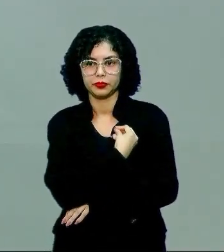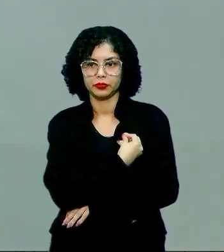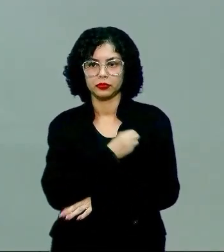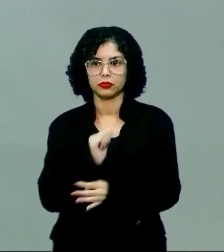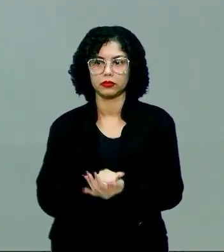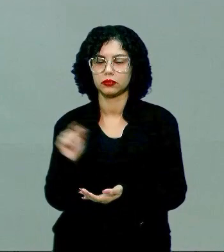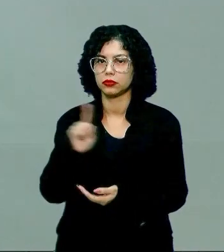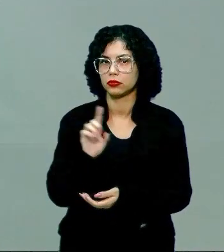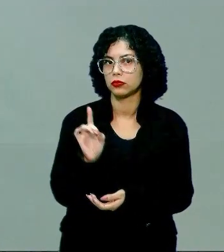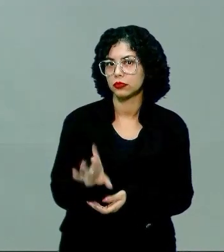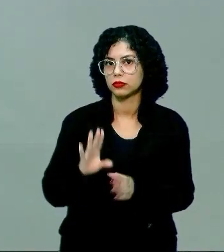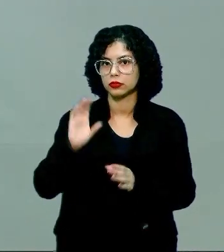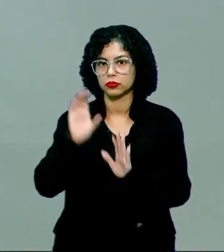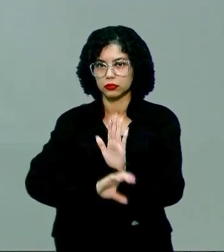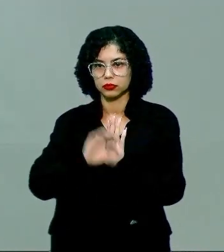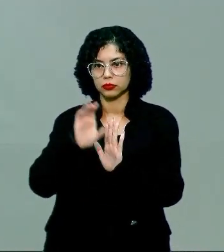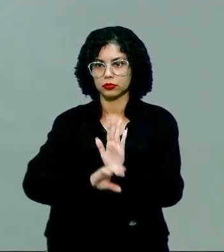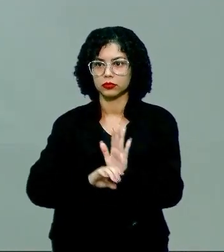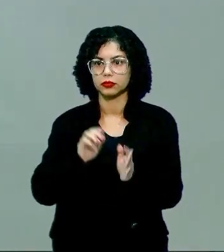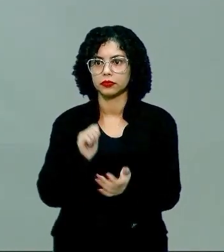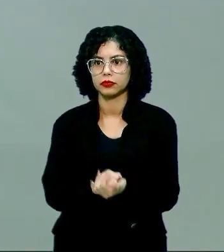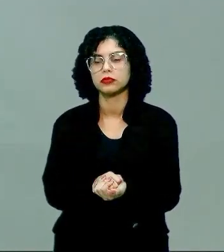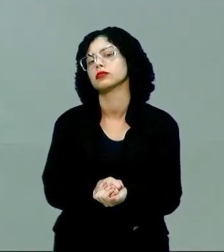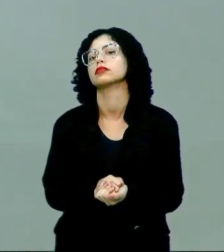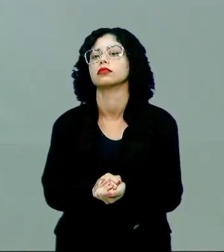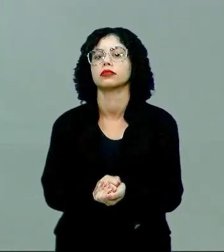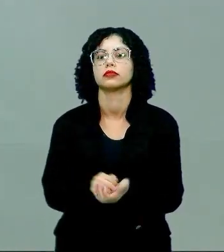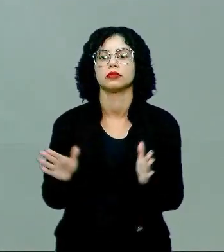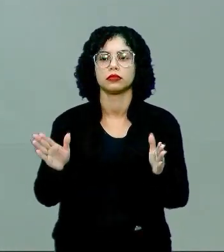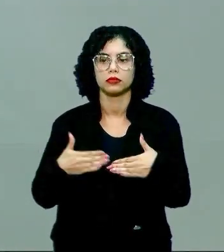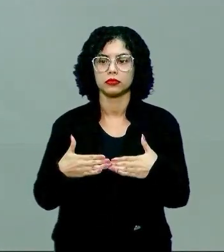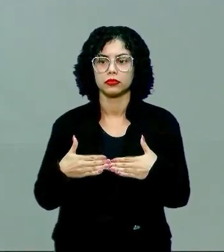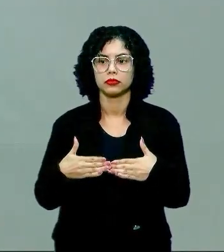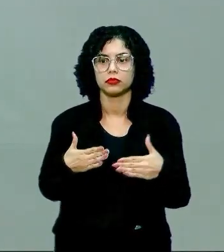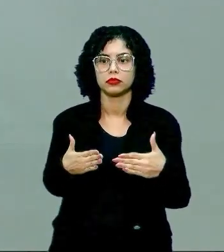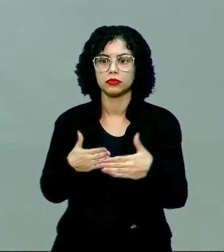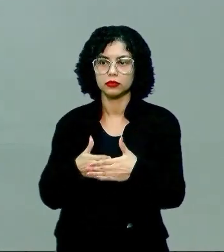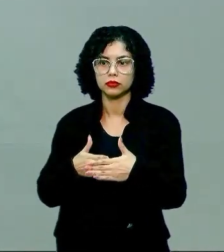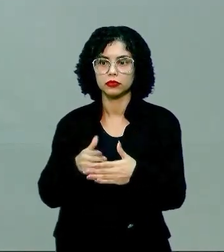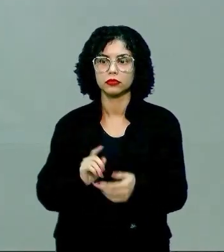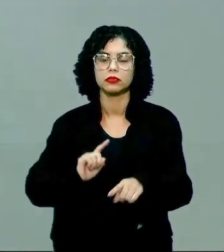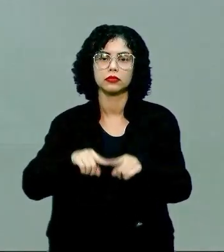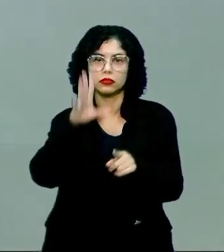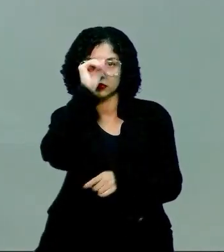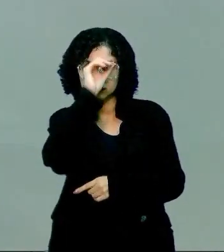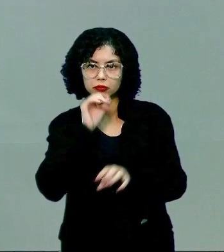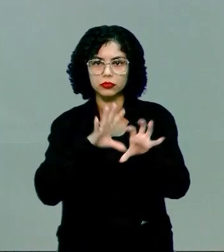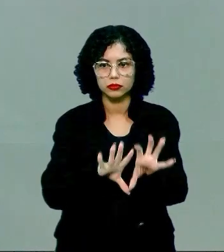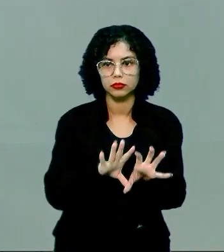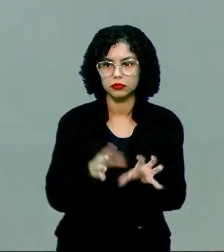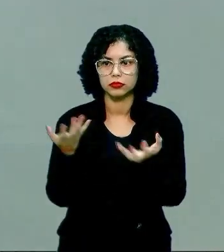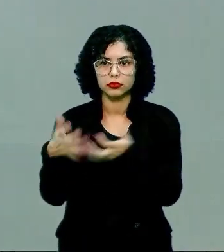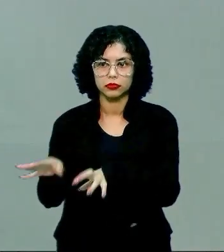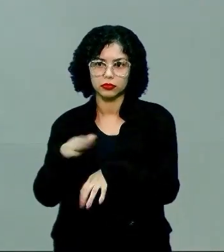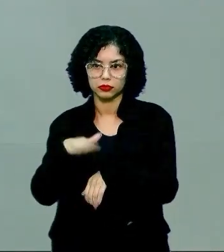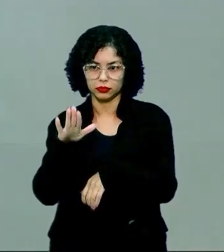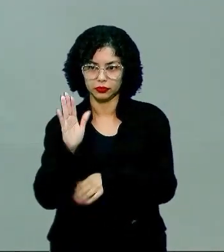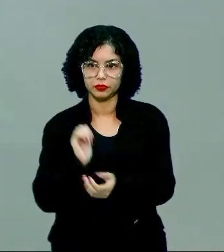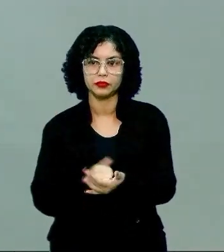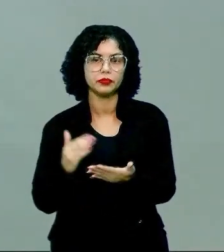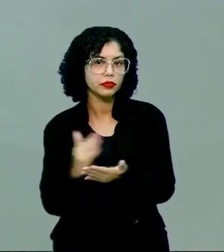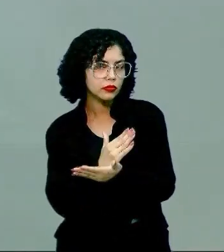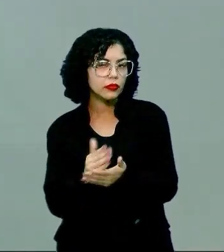não é só um conteúdo como eu posso dizer fechado delimitado aprendi isso e não quero mais